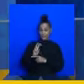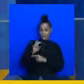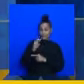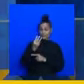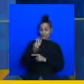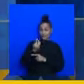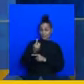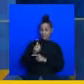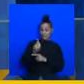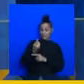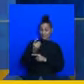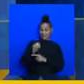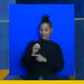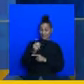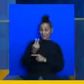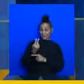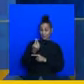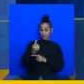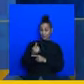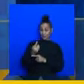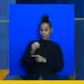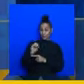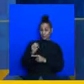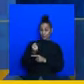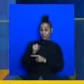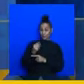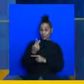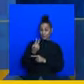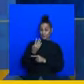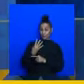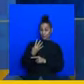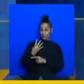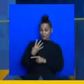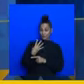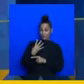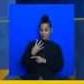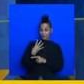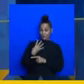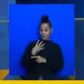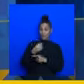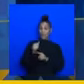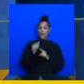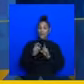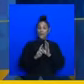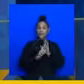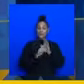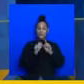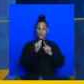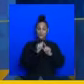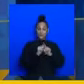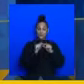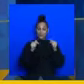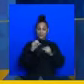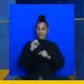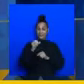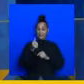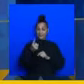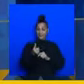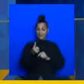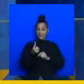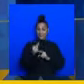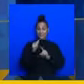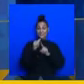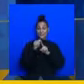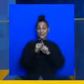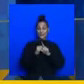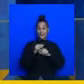05, 31, 10, 21, 08 e 24. A dezena do mês da sorte, 06, correspondente ao